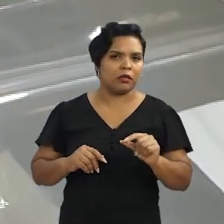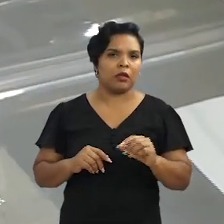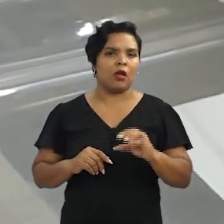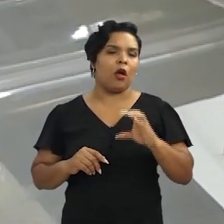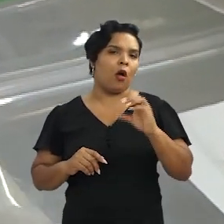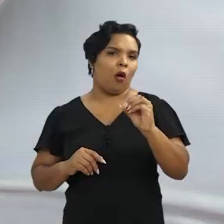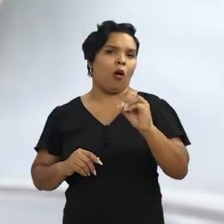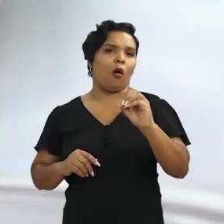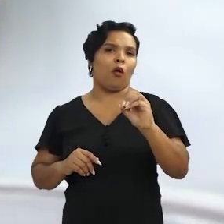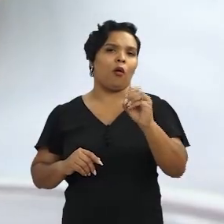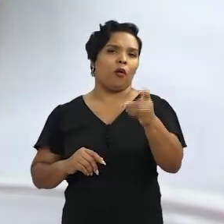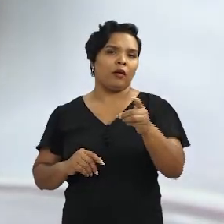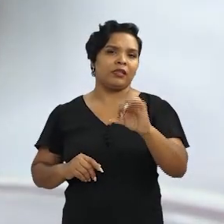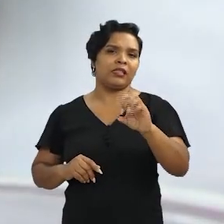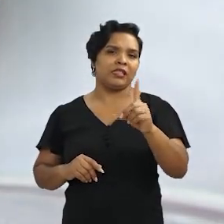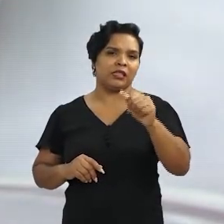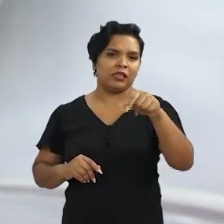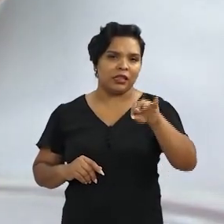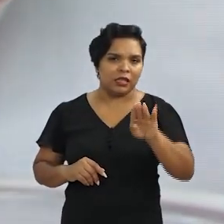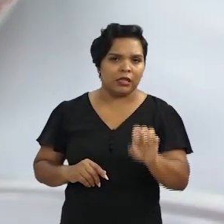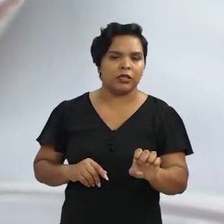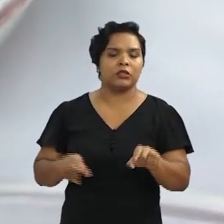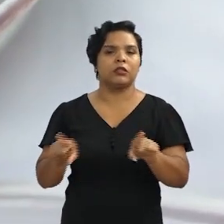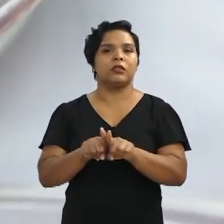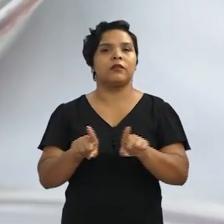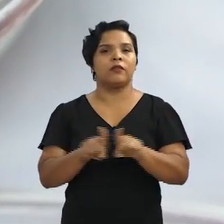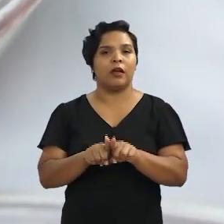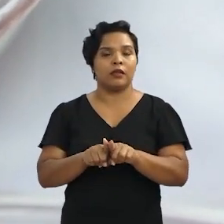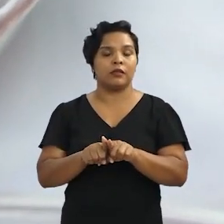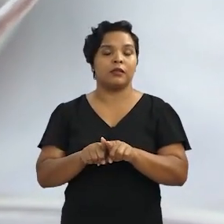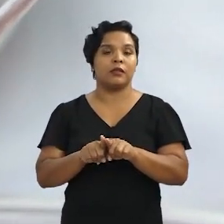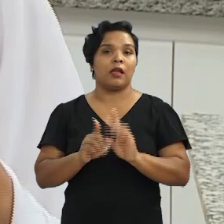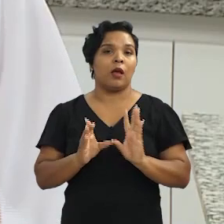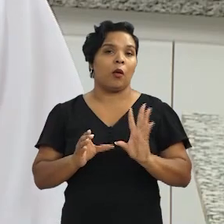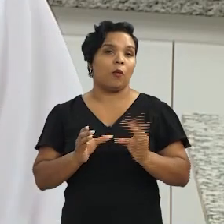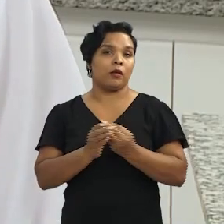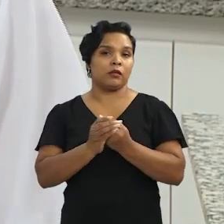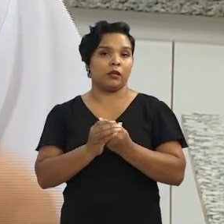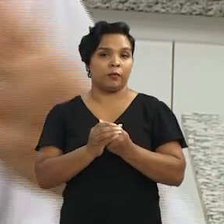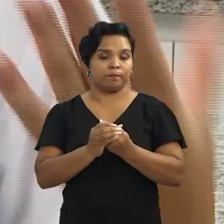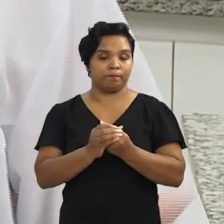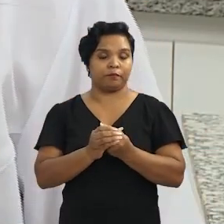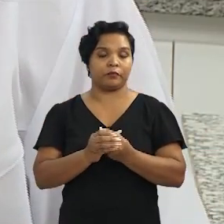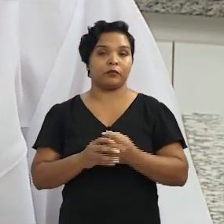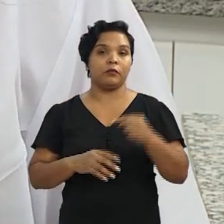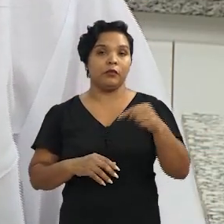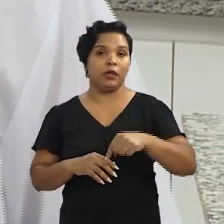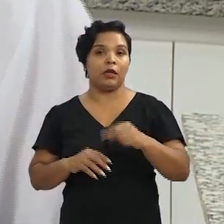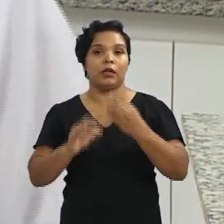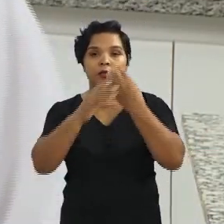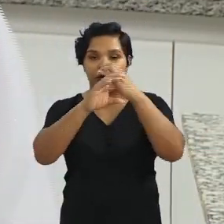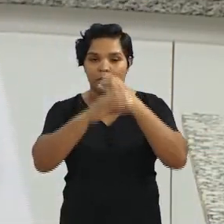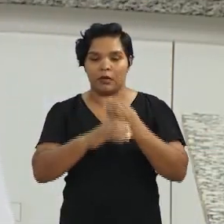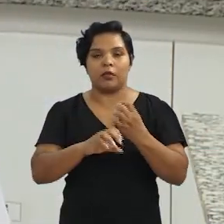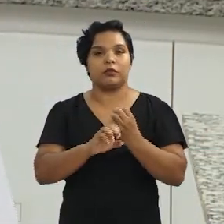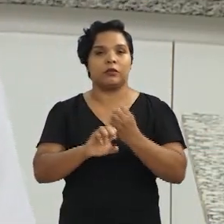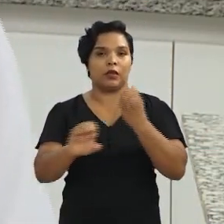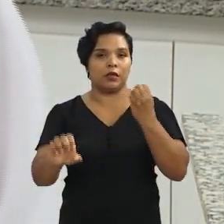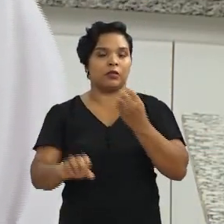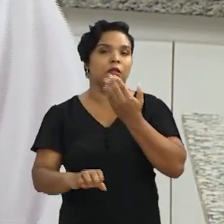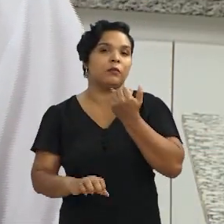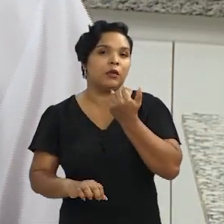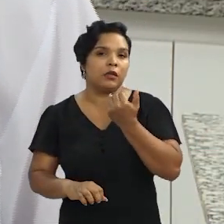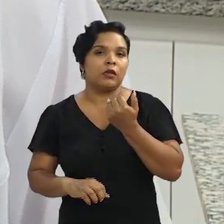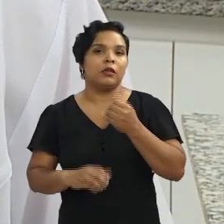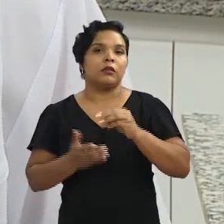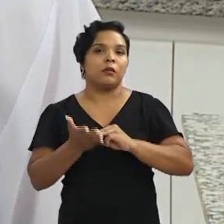antimicrobiana, antioxidante, por exemplo, e faz a incorporação nesses filmes. Aqui, nos laboratórios da engenharia de alimentos,